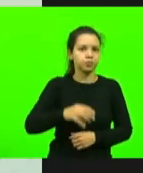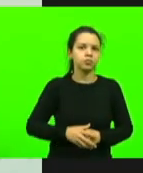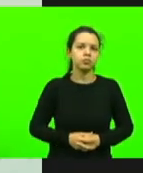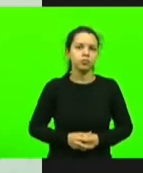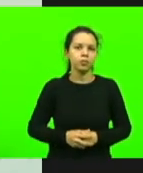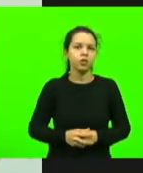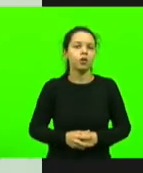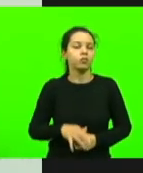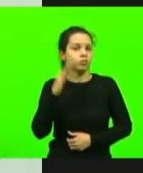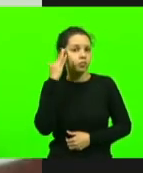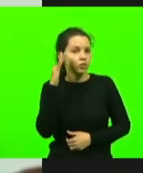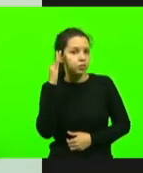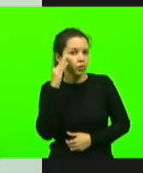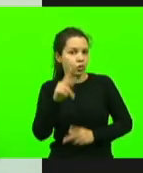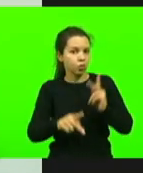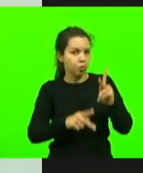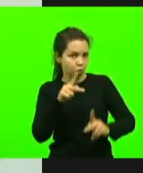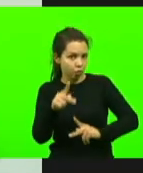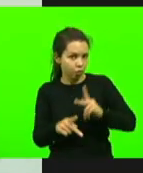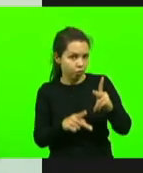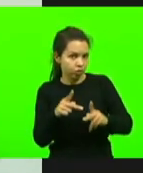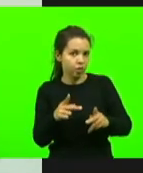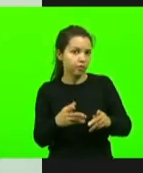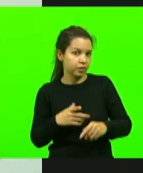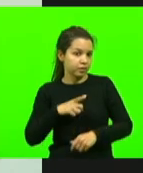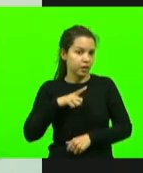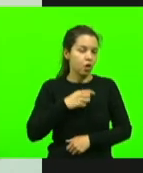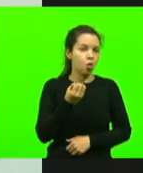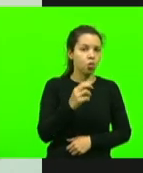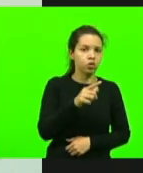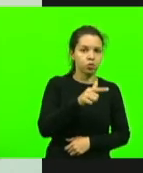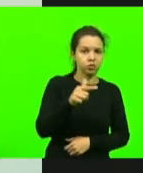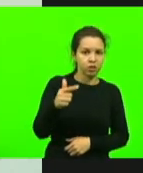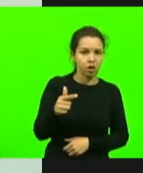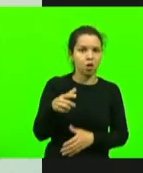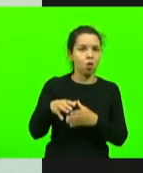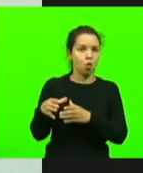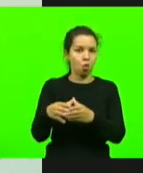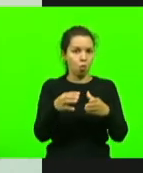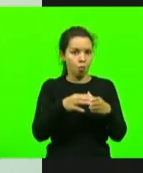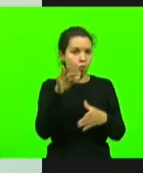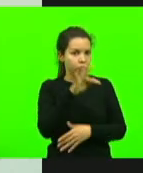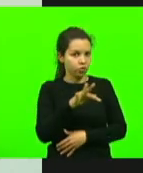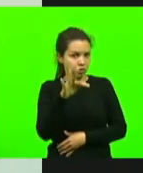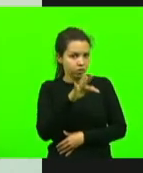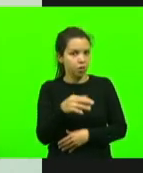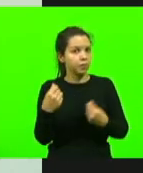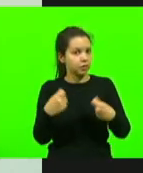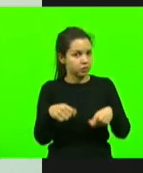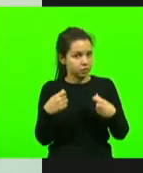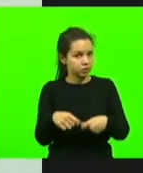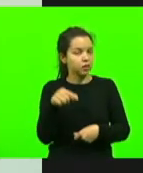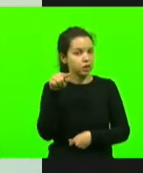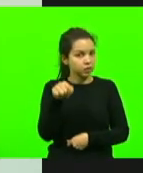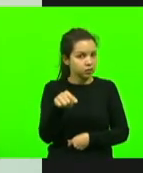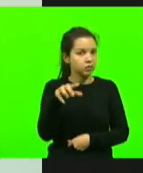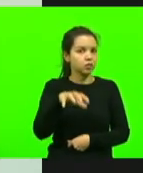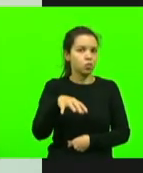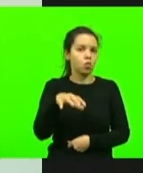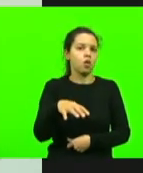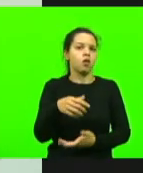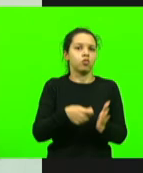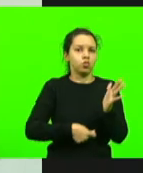percepção do Povo da presença ou ausência dela do que órgãos federais então precisa ali naquele espaço de luta